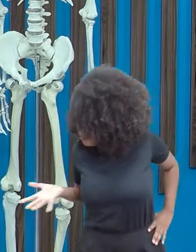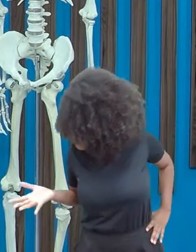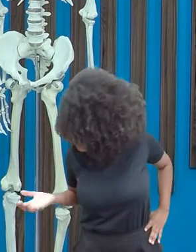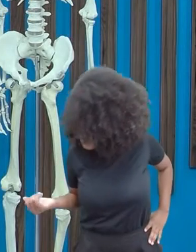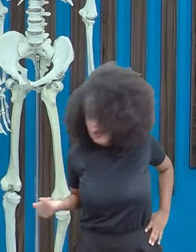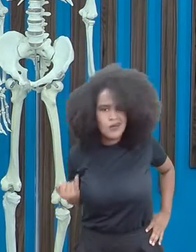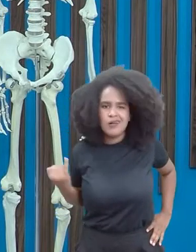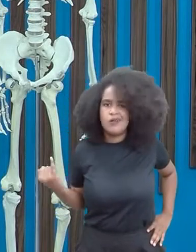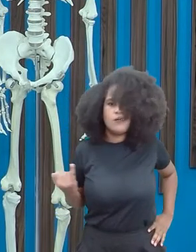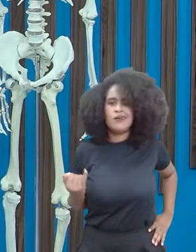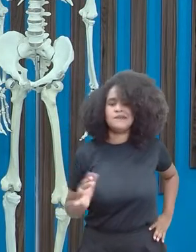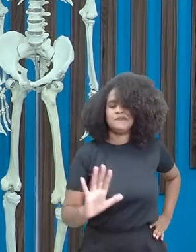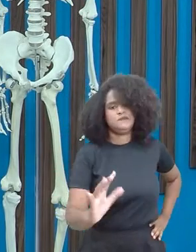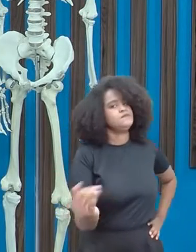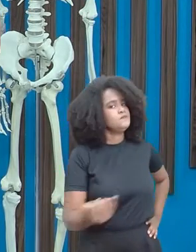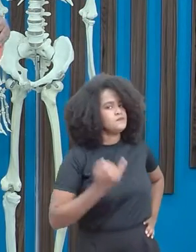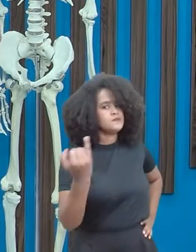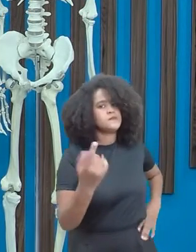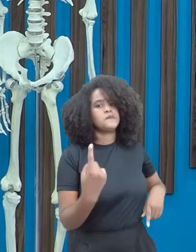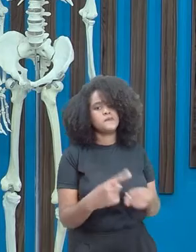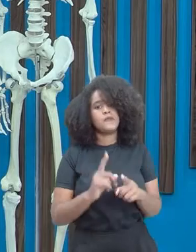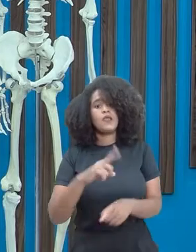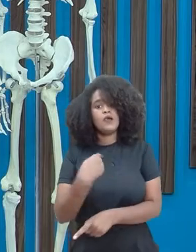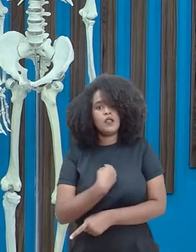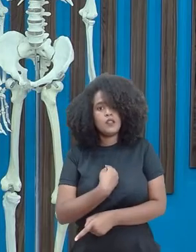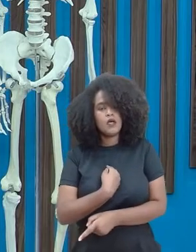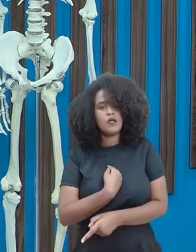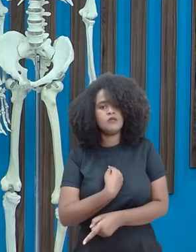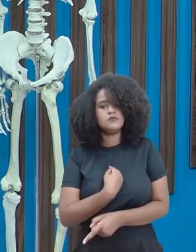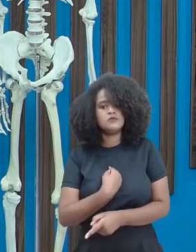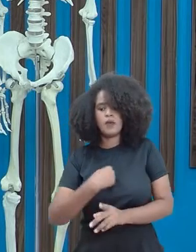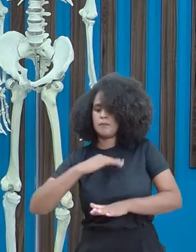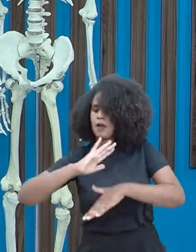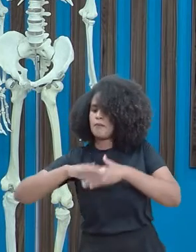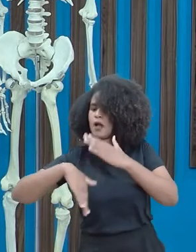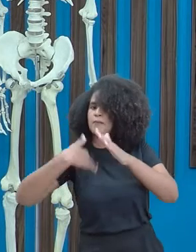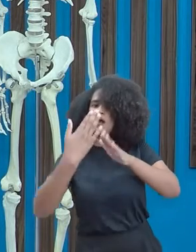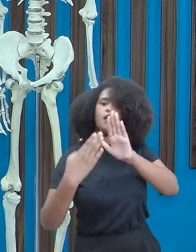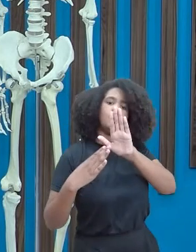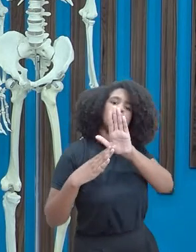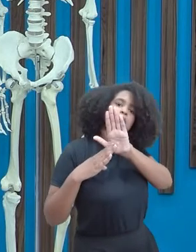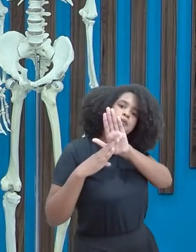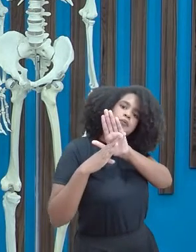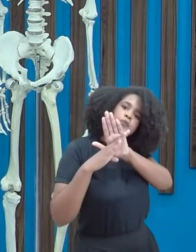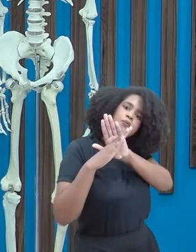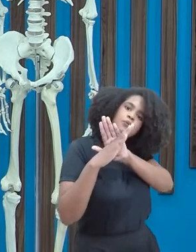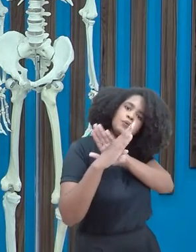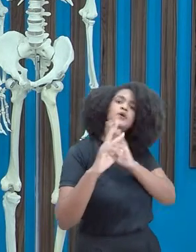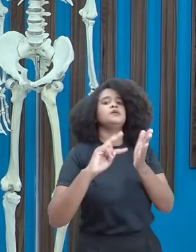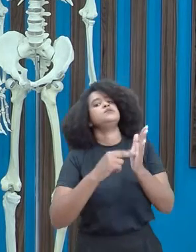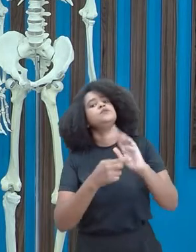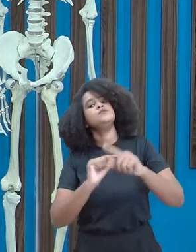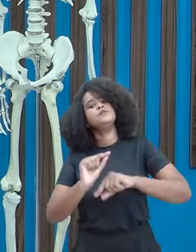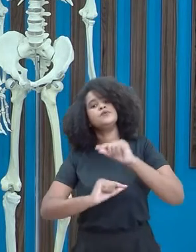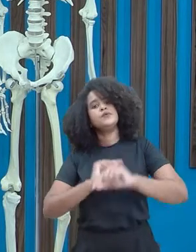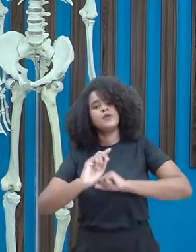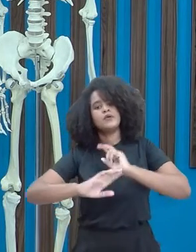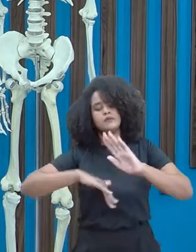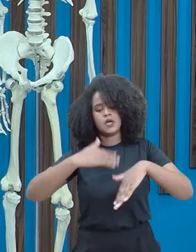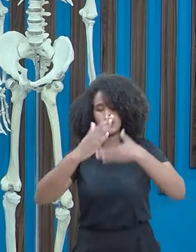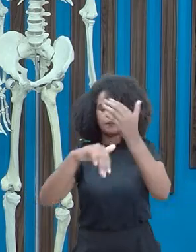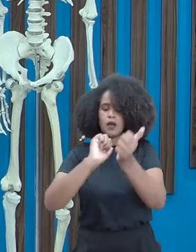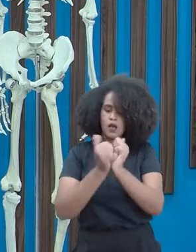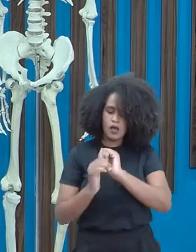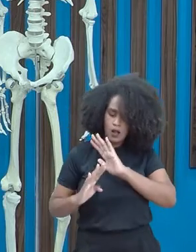importante, porque o que nós temos hoje é uma evolução, é um processo de construção e reconstrução, e vamos